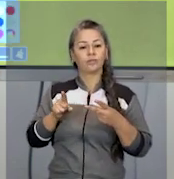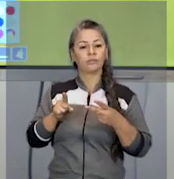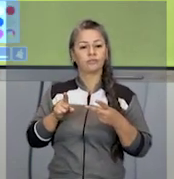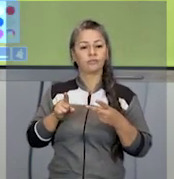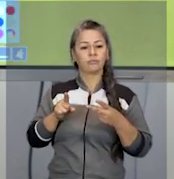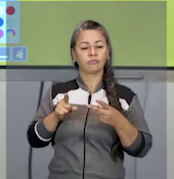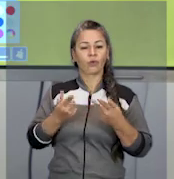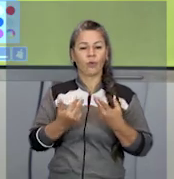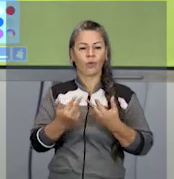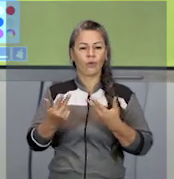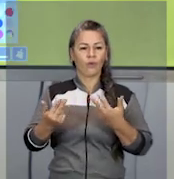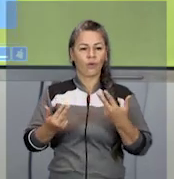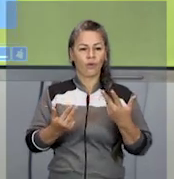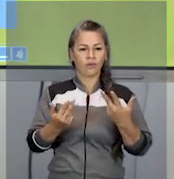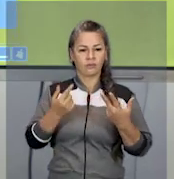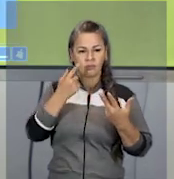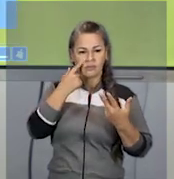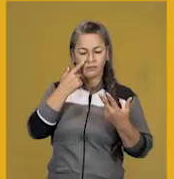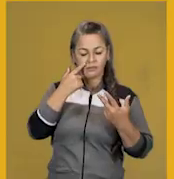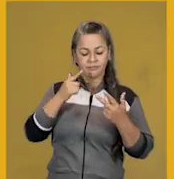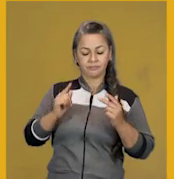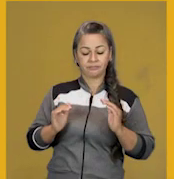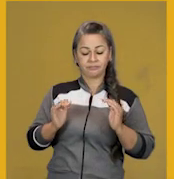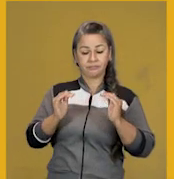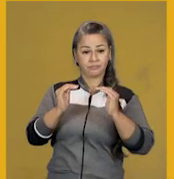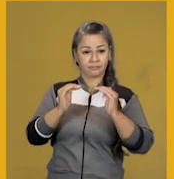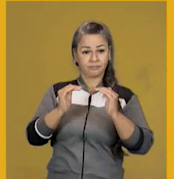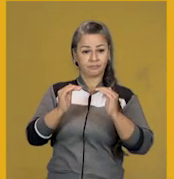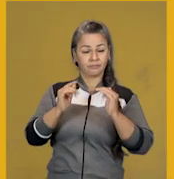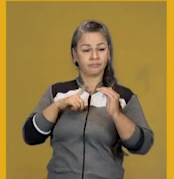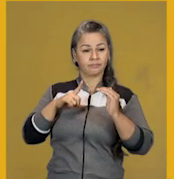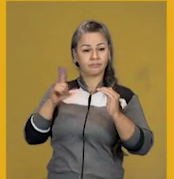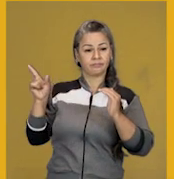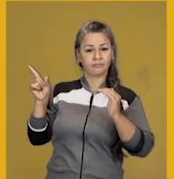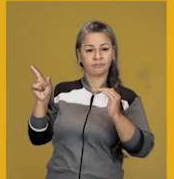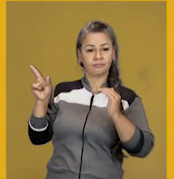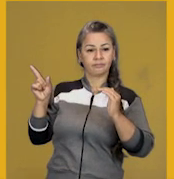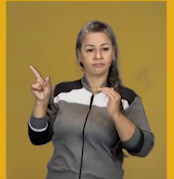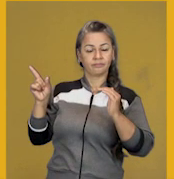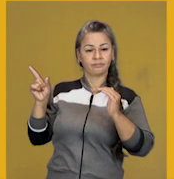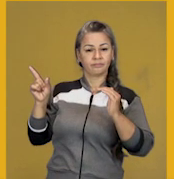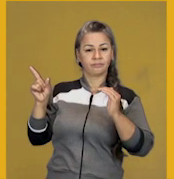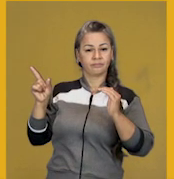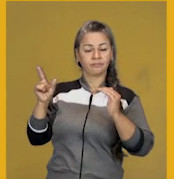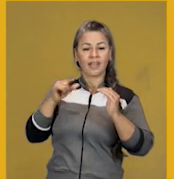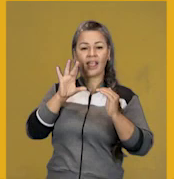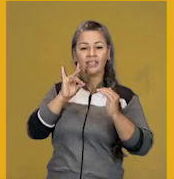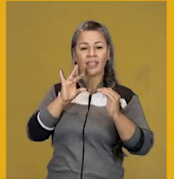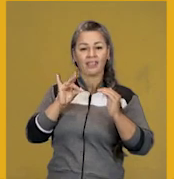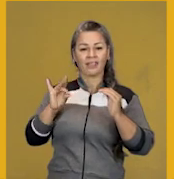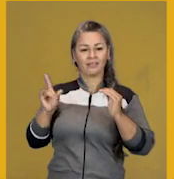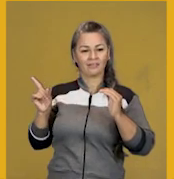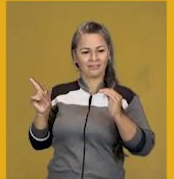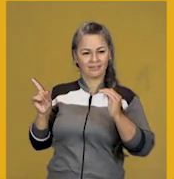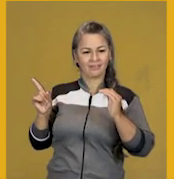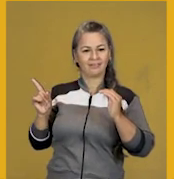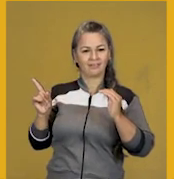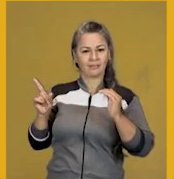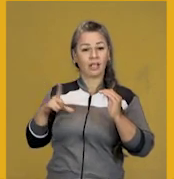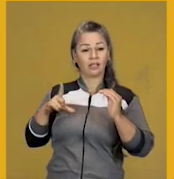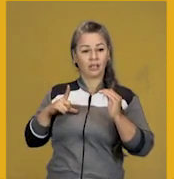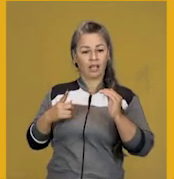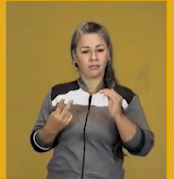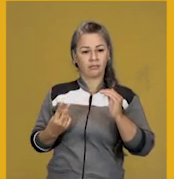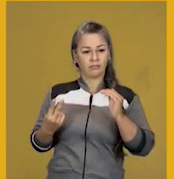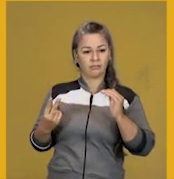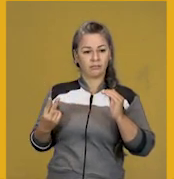de coisas que estão aqui, nesse caso, sendo representadas pelo corpo líquido, né? Então, eu tenho